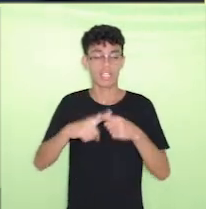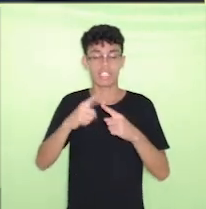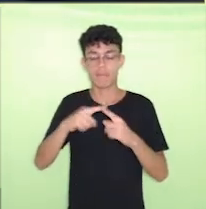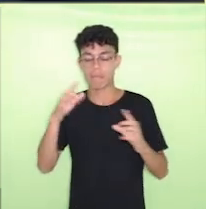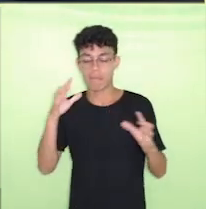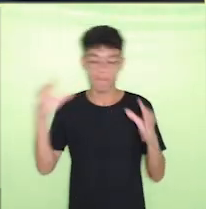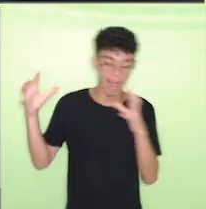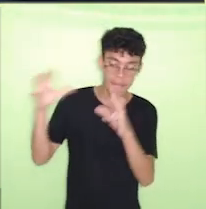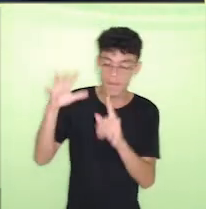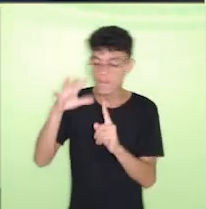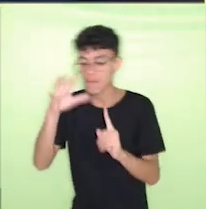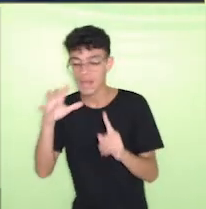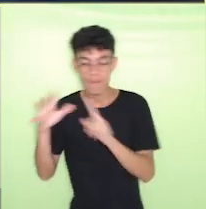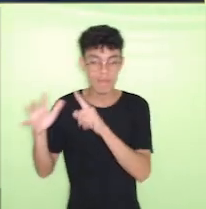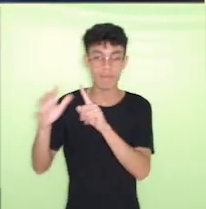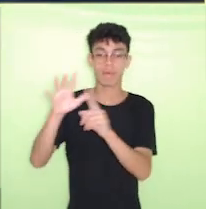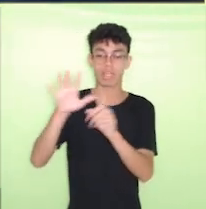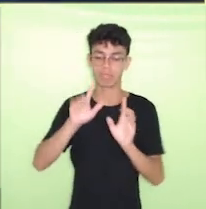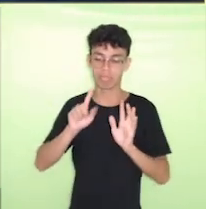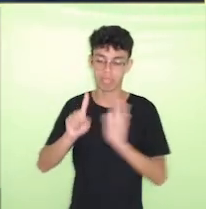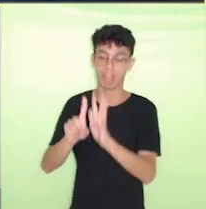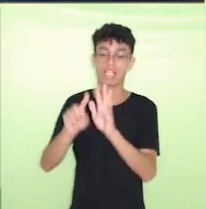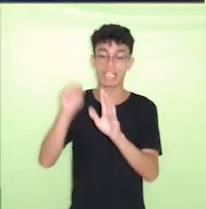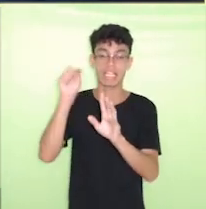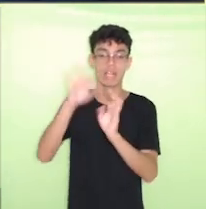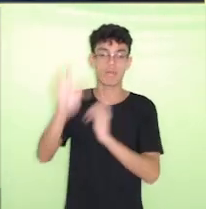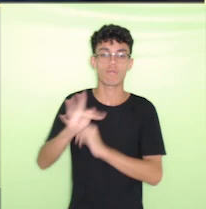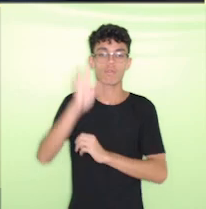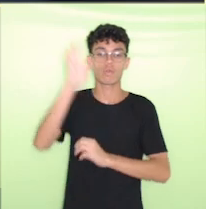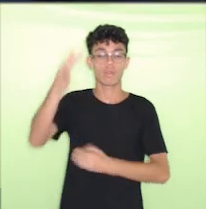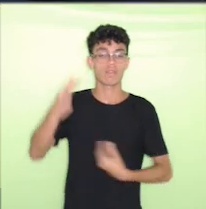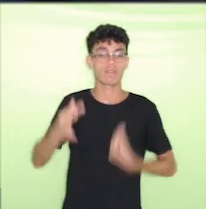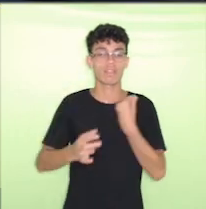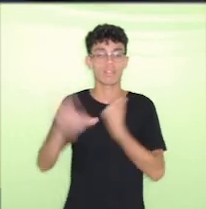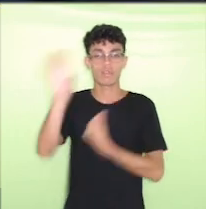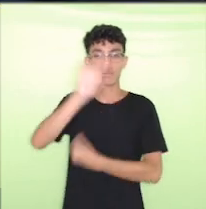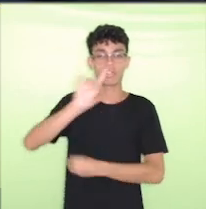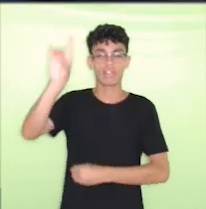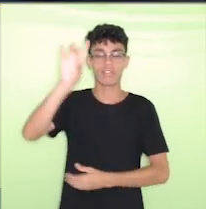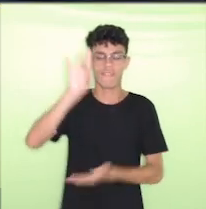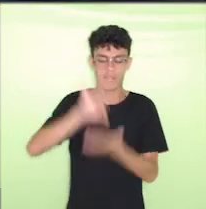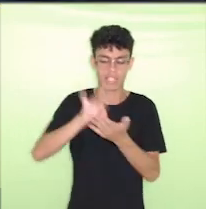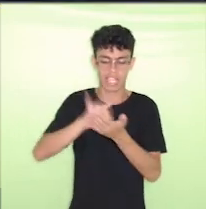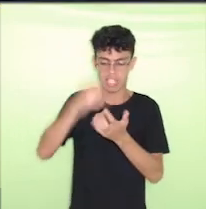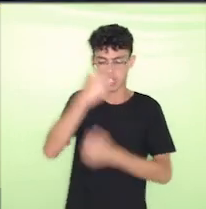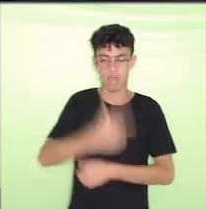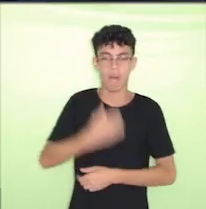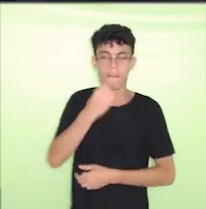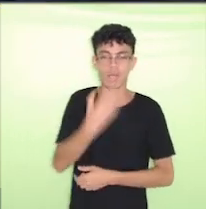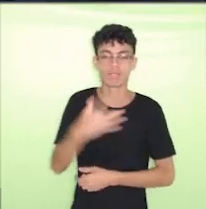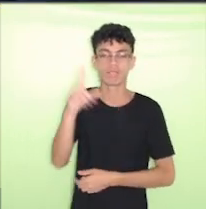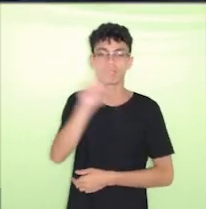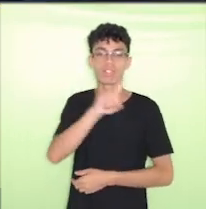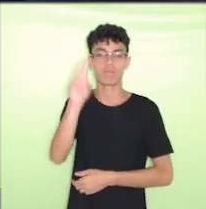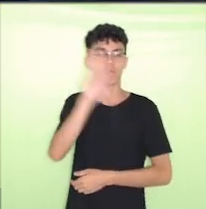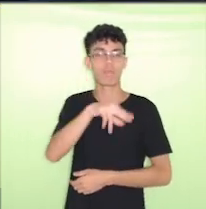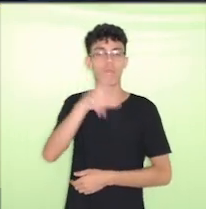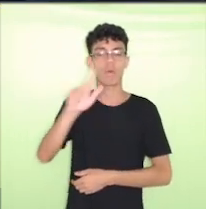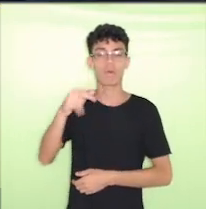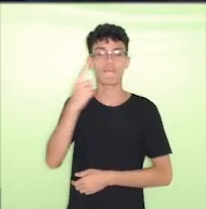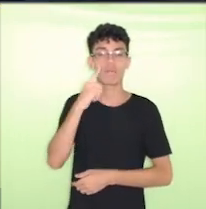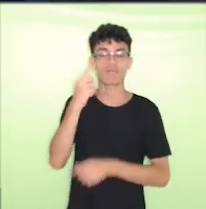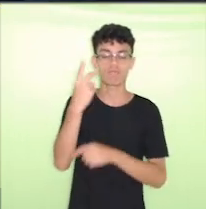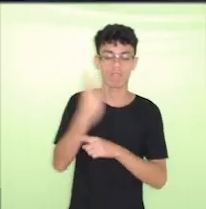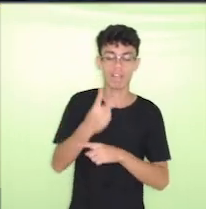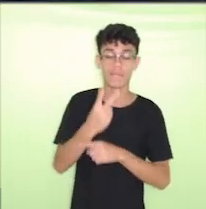intrometendo com aquelas que logo mais pertencerão a Deus. É verdade, eu nunca fui boa vigilante. Vigilante?